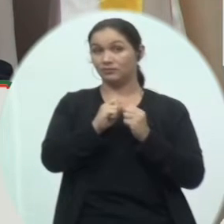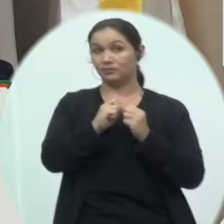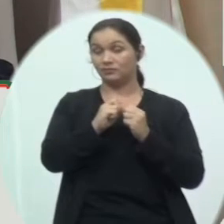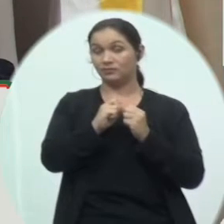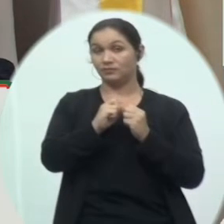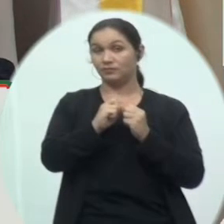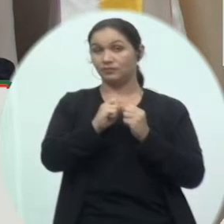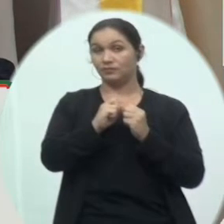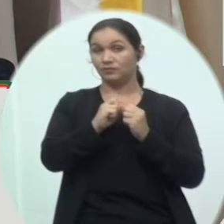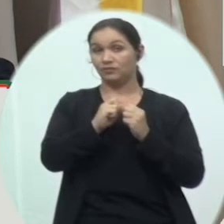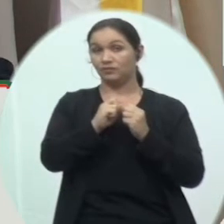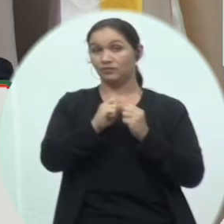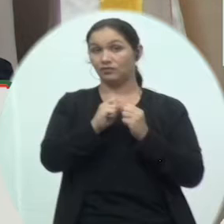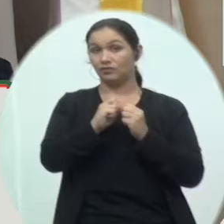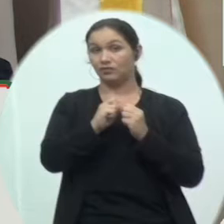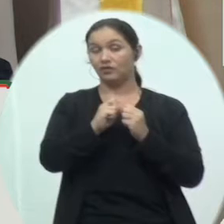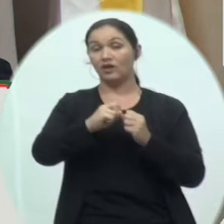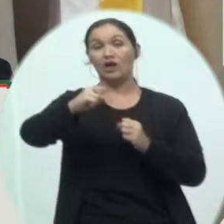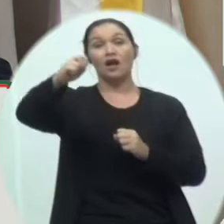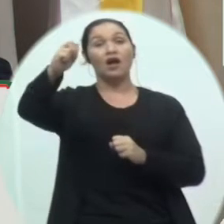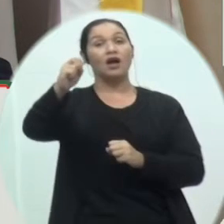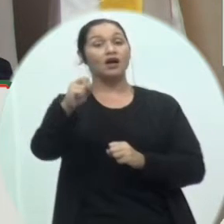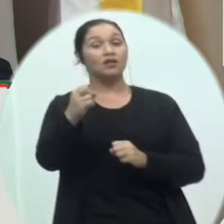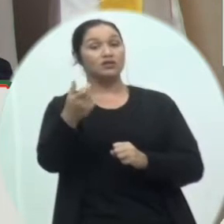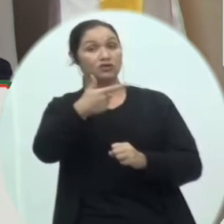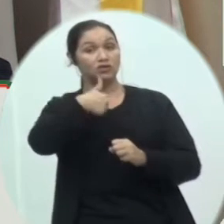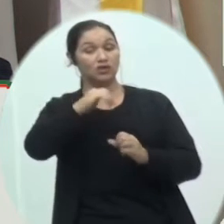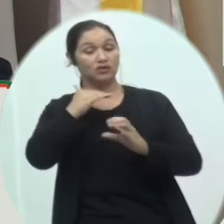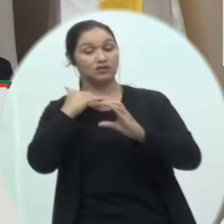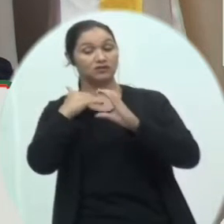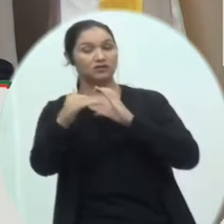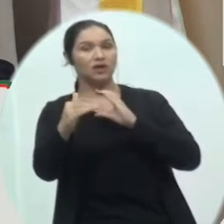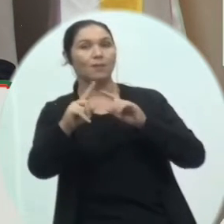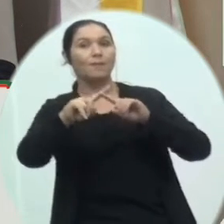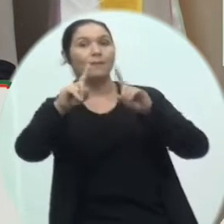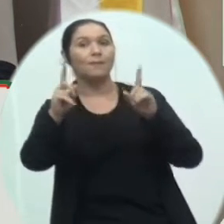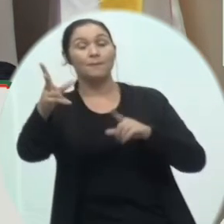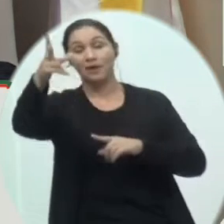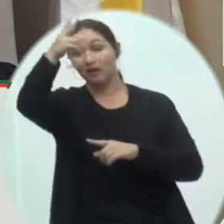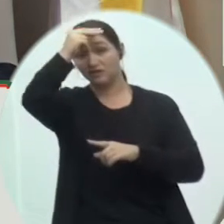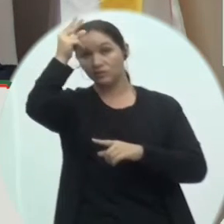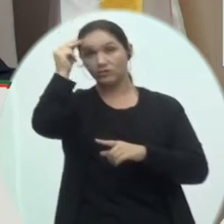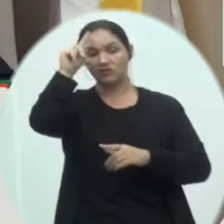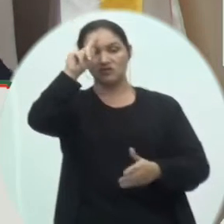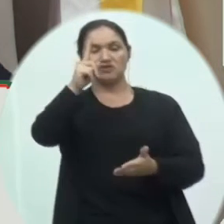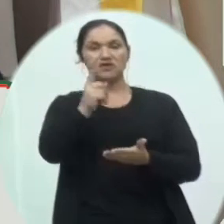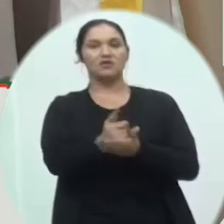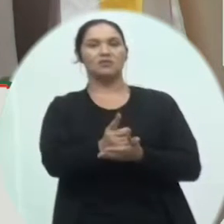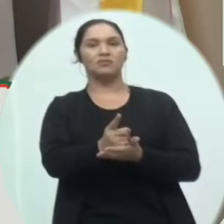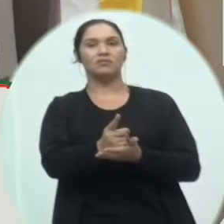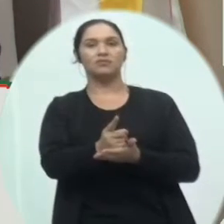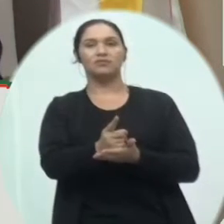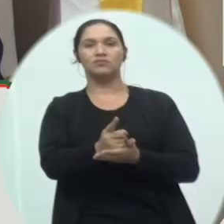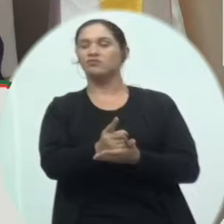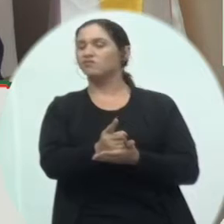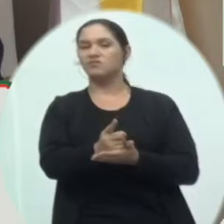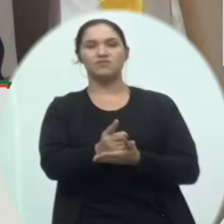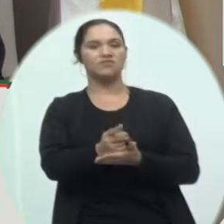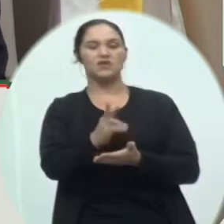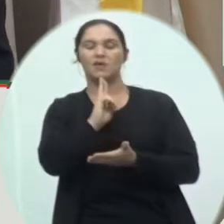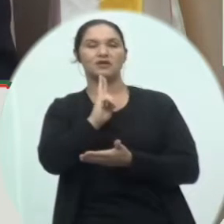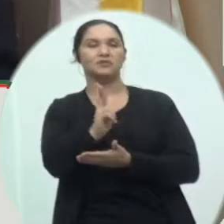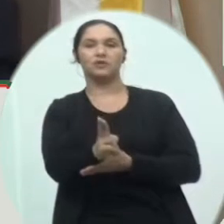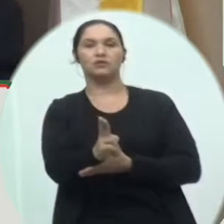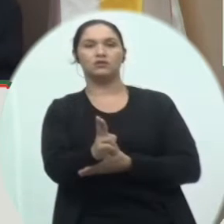isso, para não atender os nossos pedidos. Isso é grave. Isso é grave. Isso